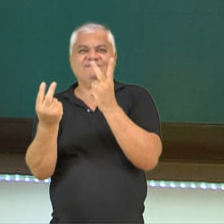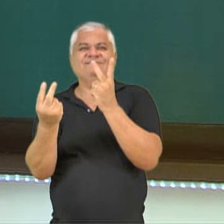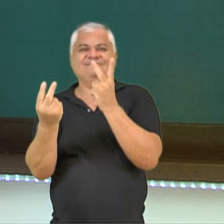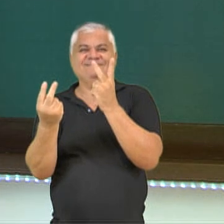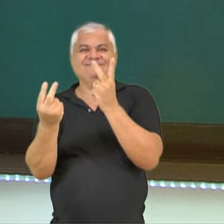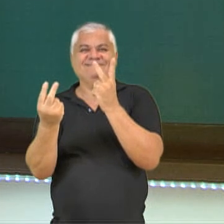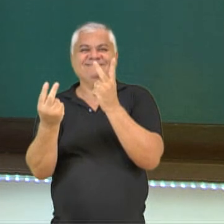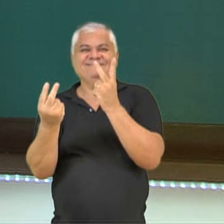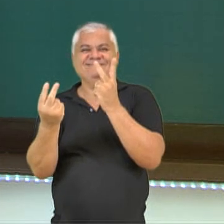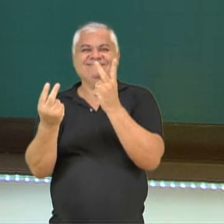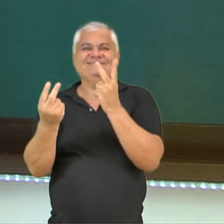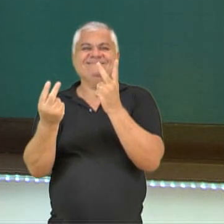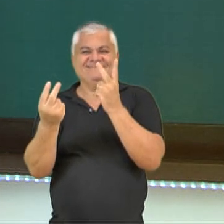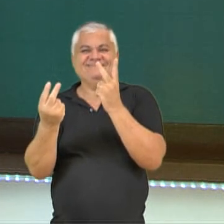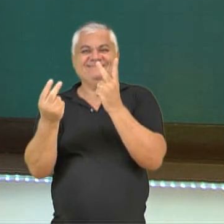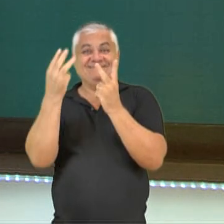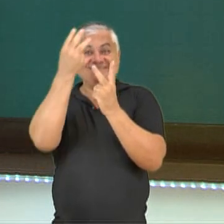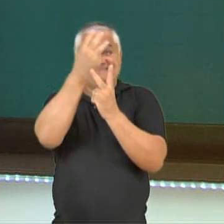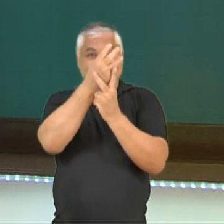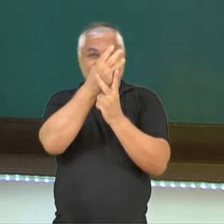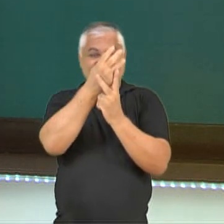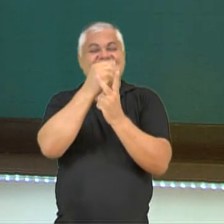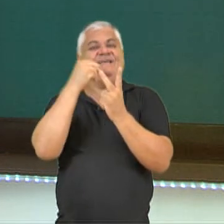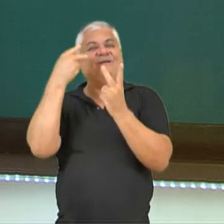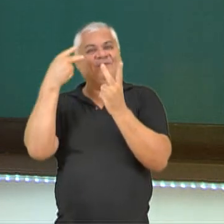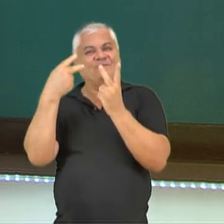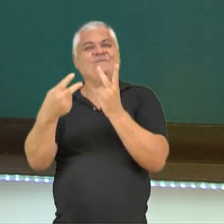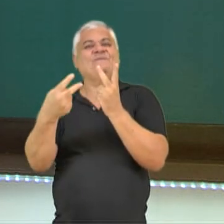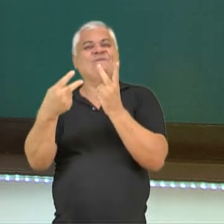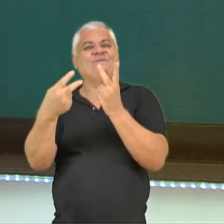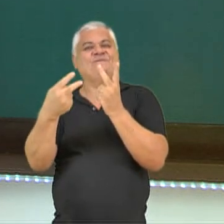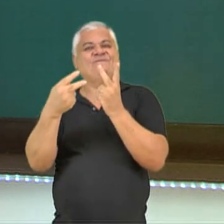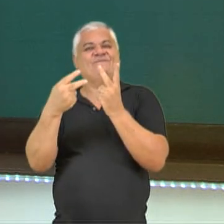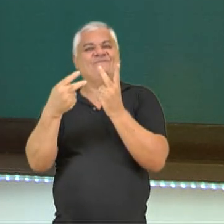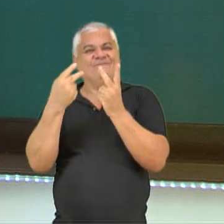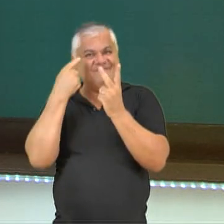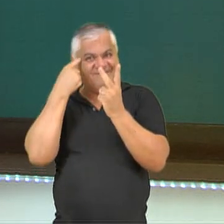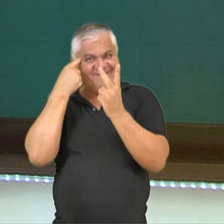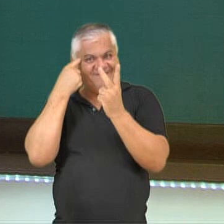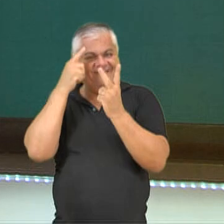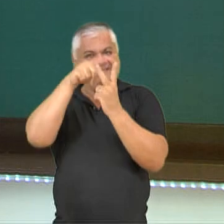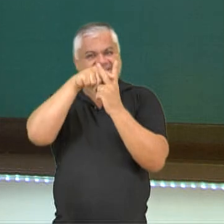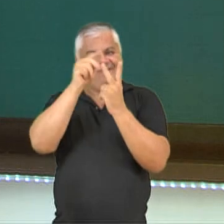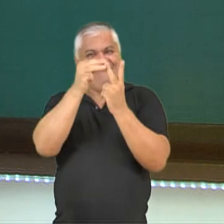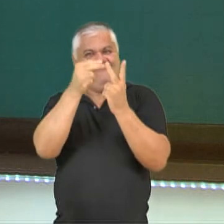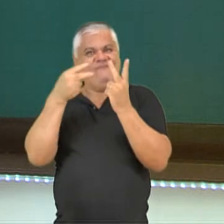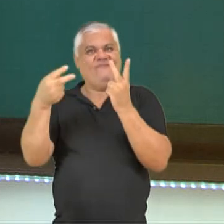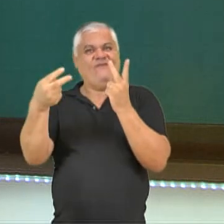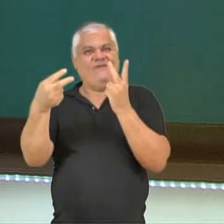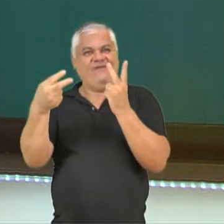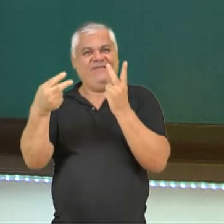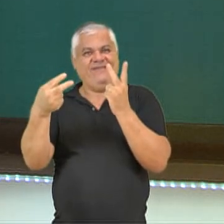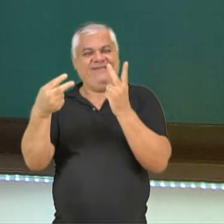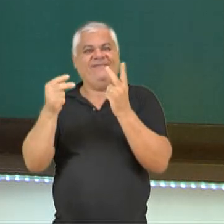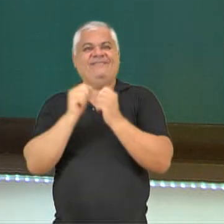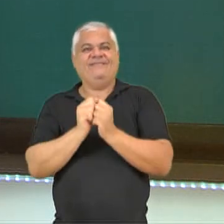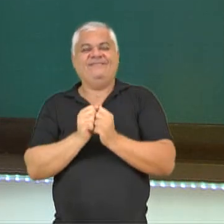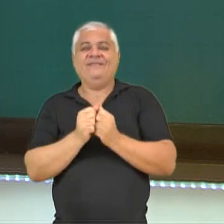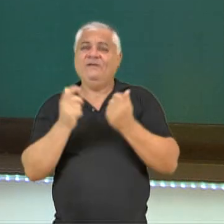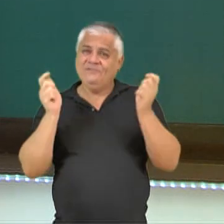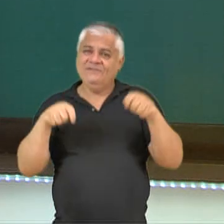expoente. E o denominador ficou por último, né? Então ficou para fora da casinha. Fica o índice da raiz. E é assim que